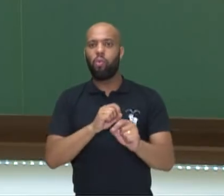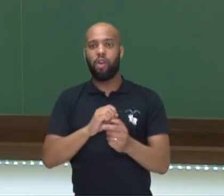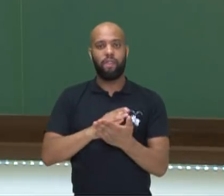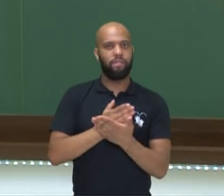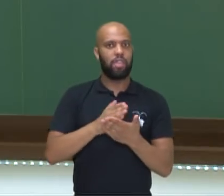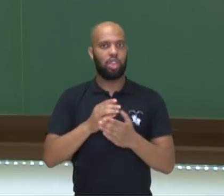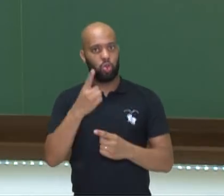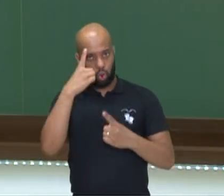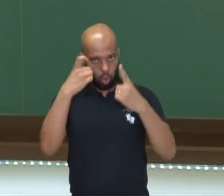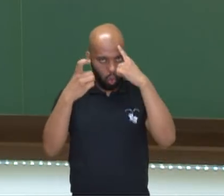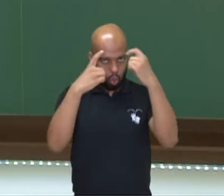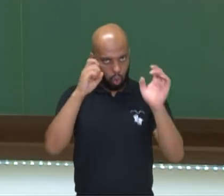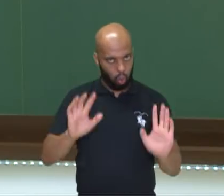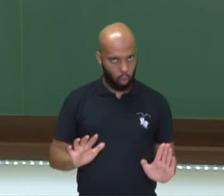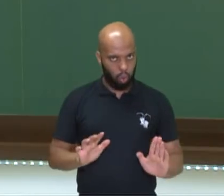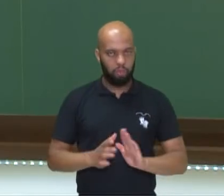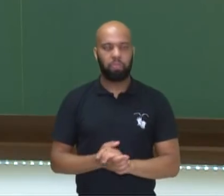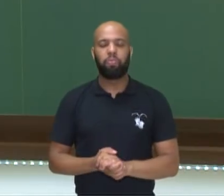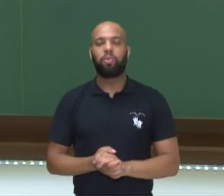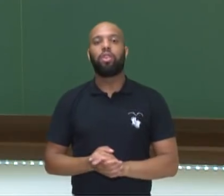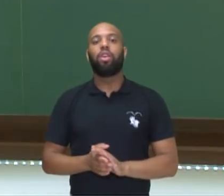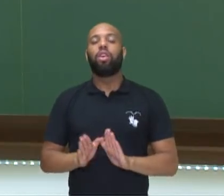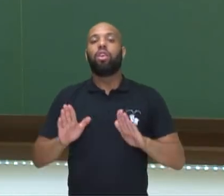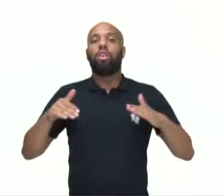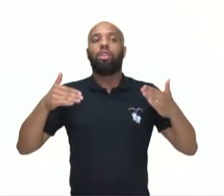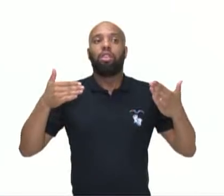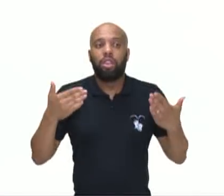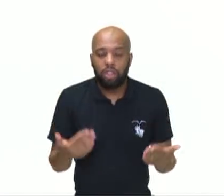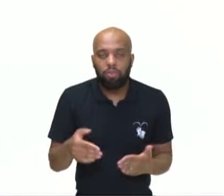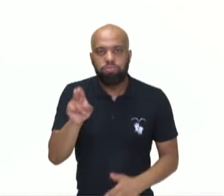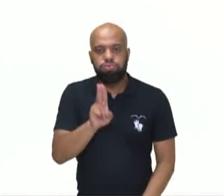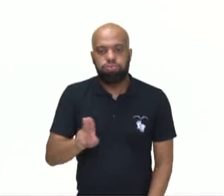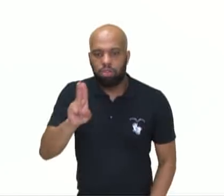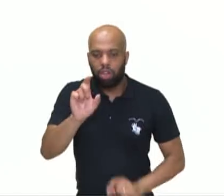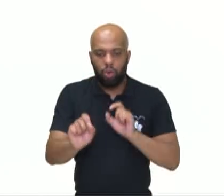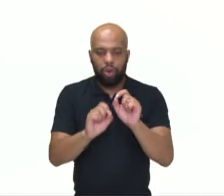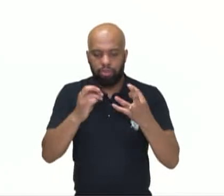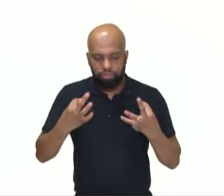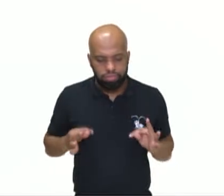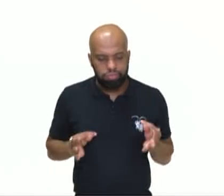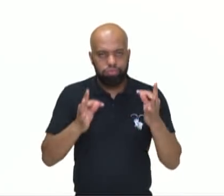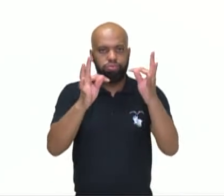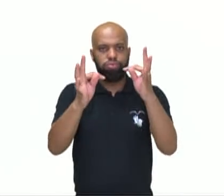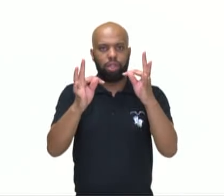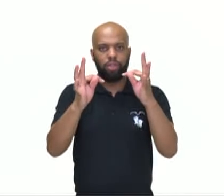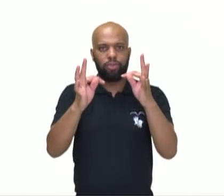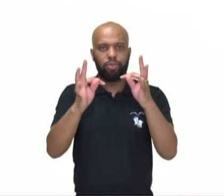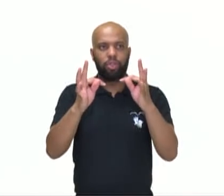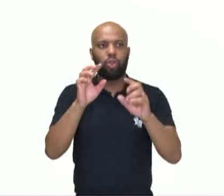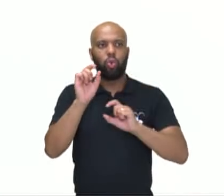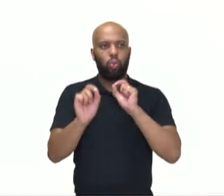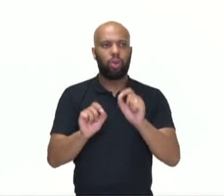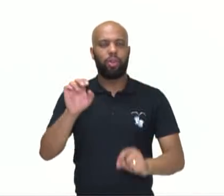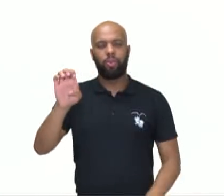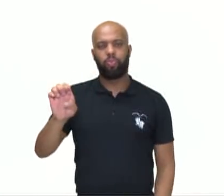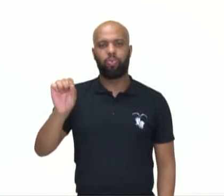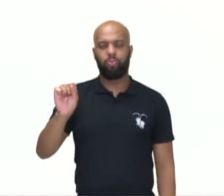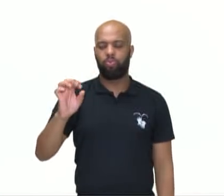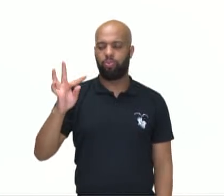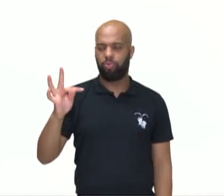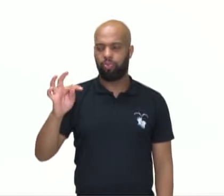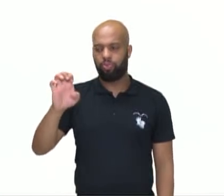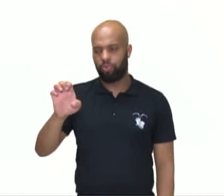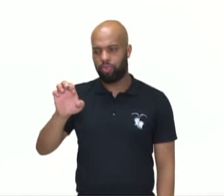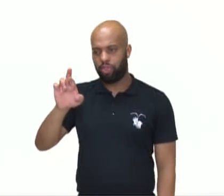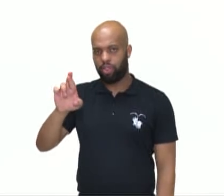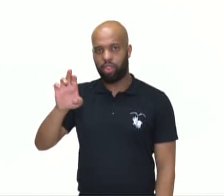não é real, ok? E para isso ela utiliza a tecnologia da estereoscopia. O que é